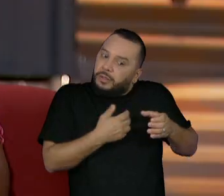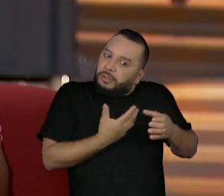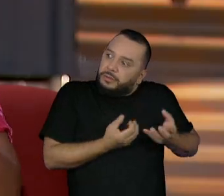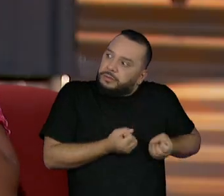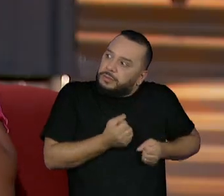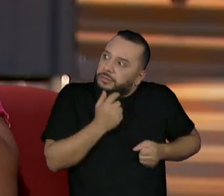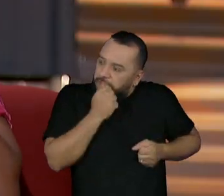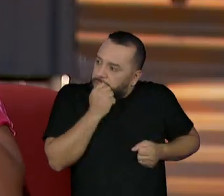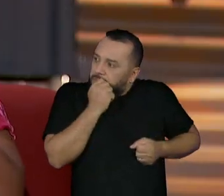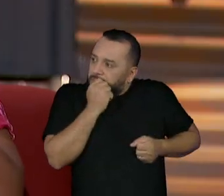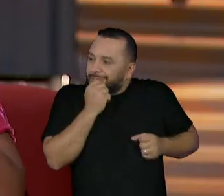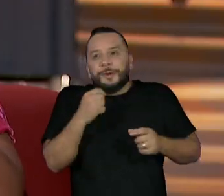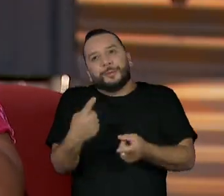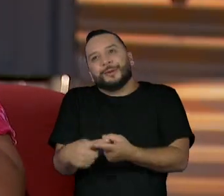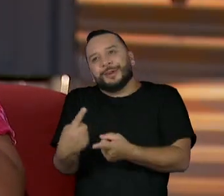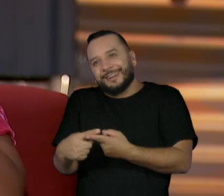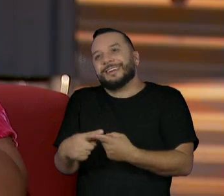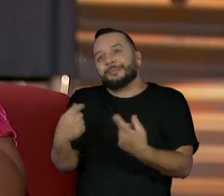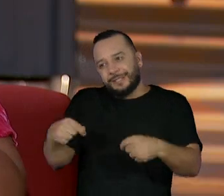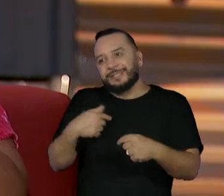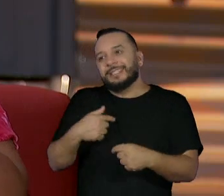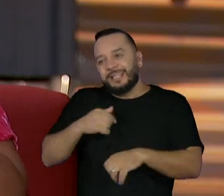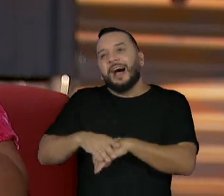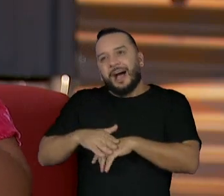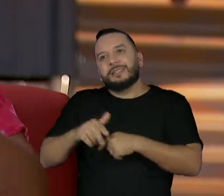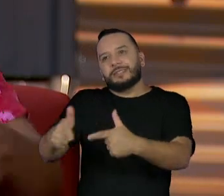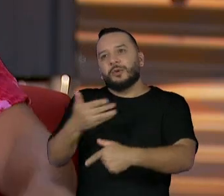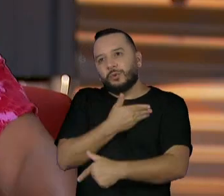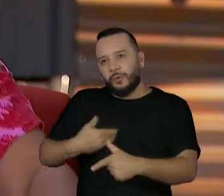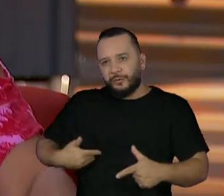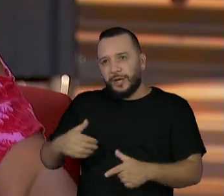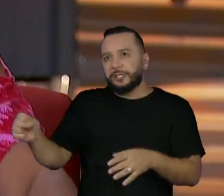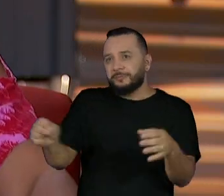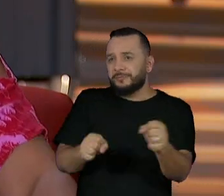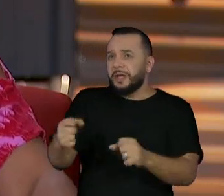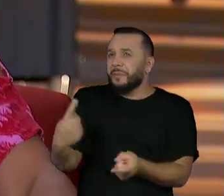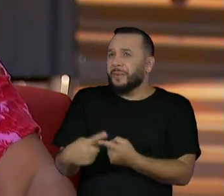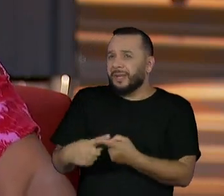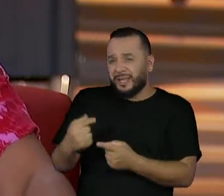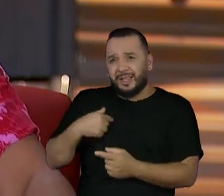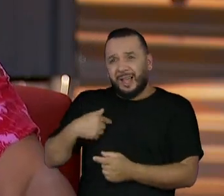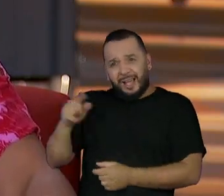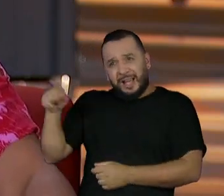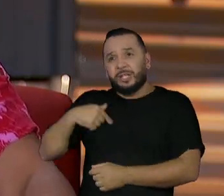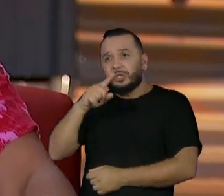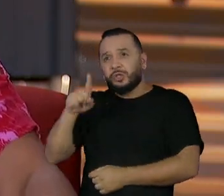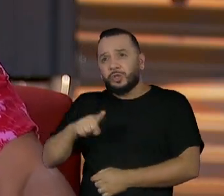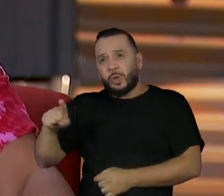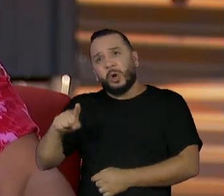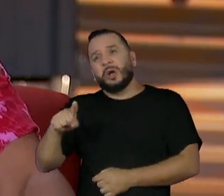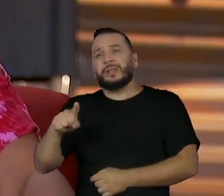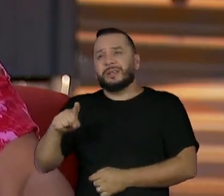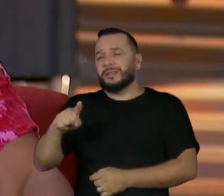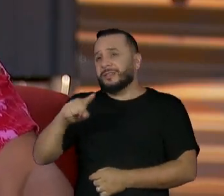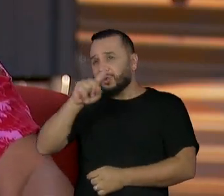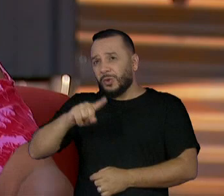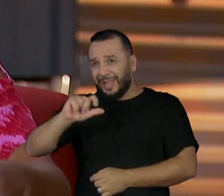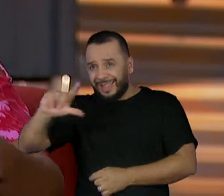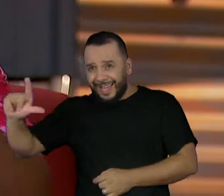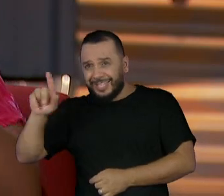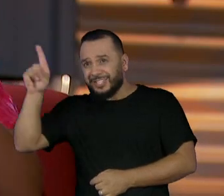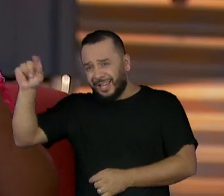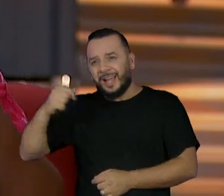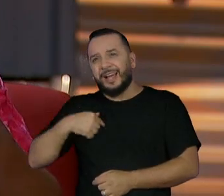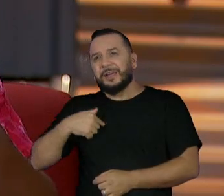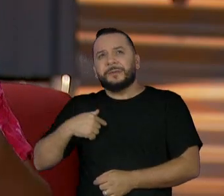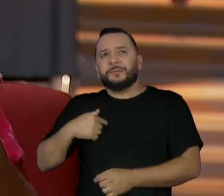pensando bem, a gente precisa de política pública para inserir a juventude. Porque eu estava numa sala de aula lá na Zona Leste de São Paulo, em Guaianazes, que